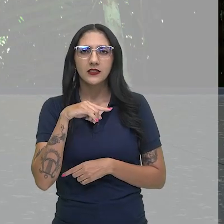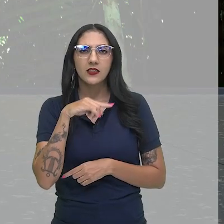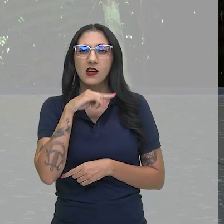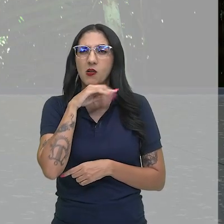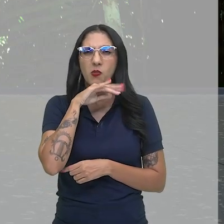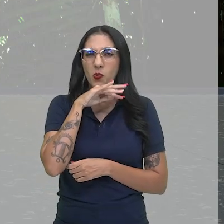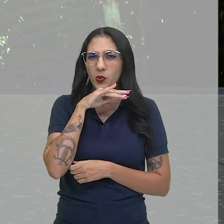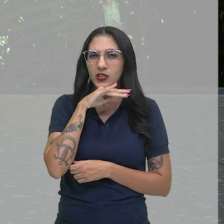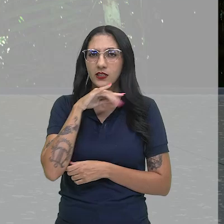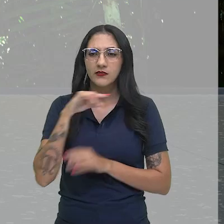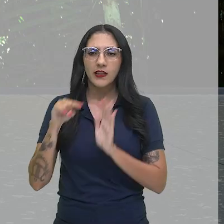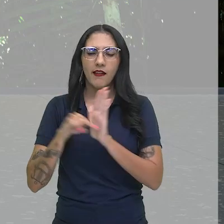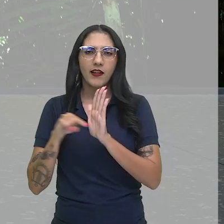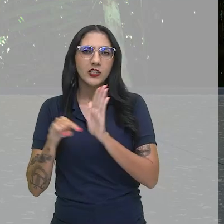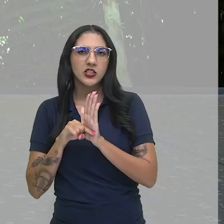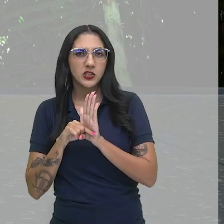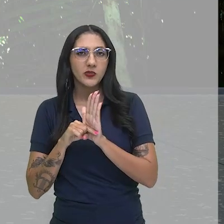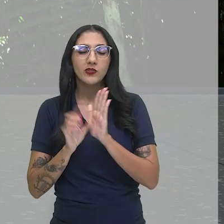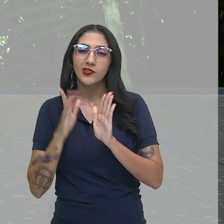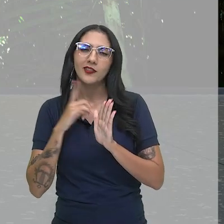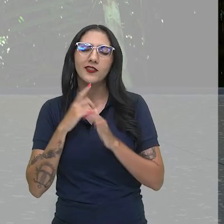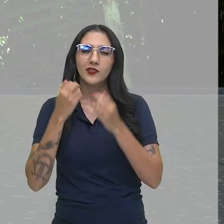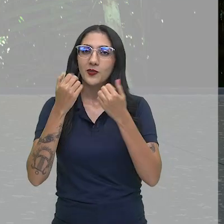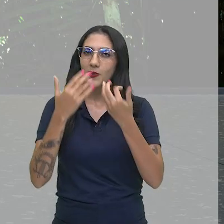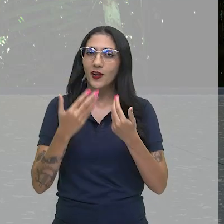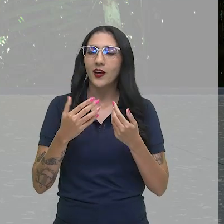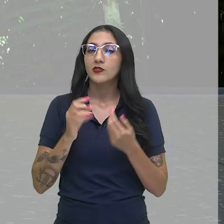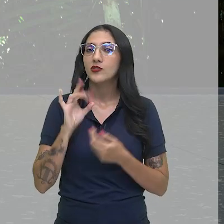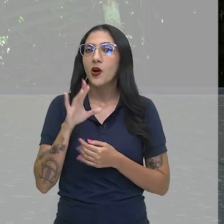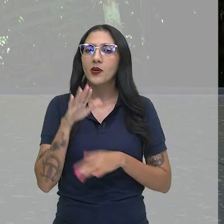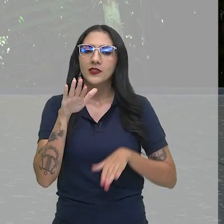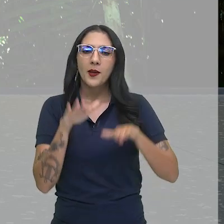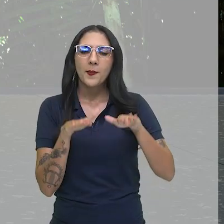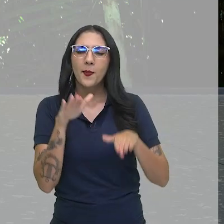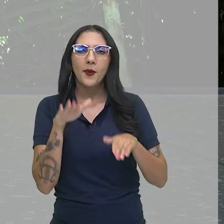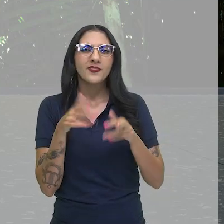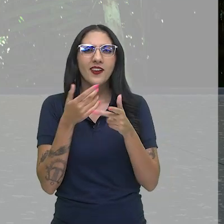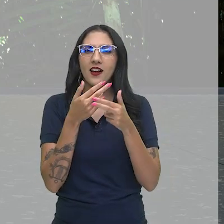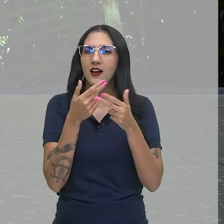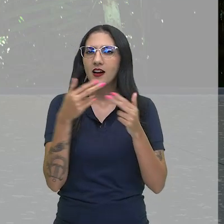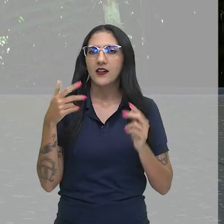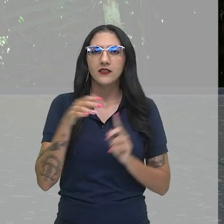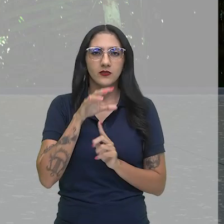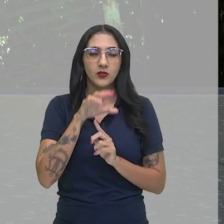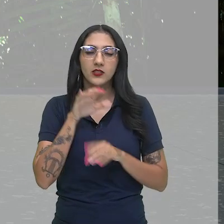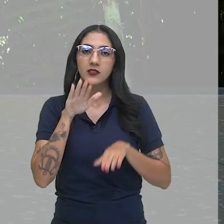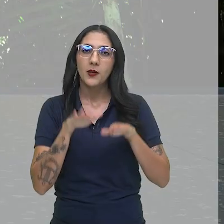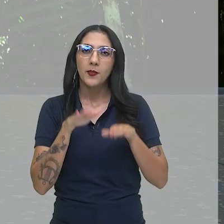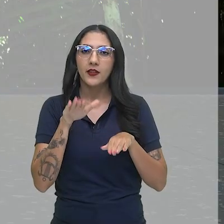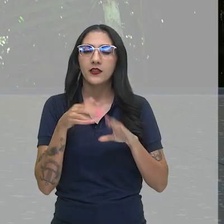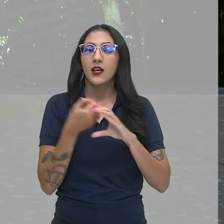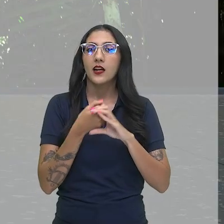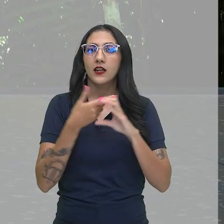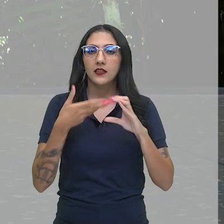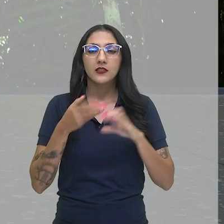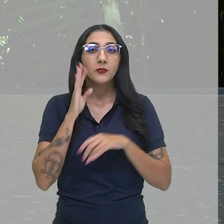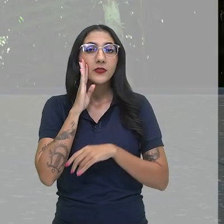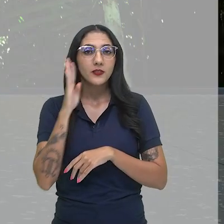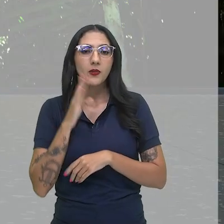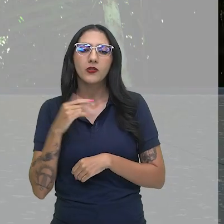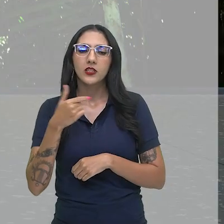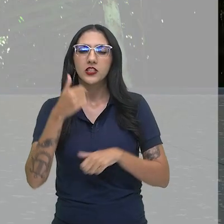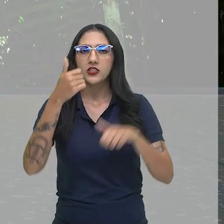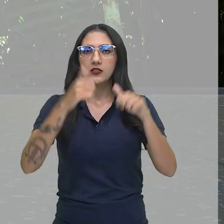ter um valor negativo. Como a gente já falou aqui, isso vai depender de vários fatores, dependendo da situação que a gente está